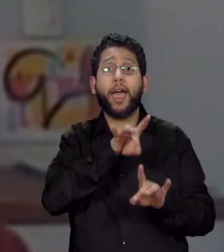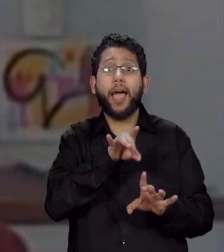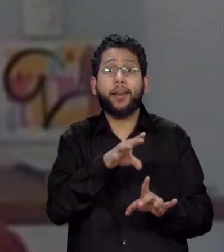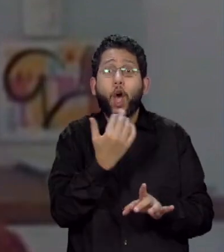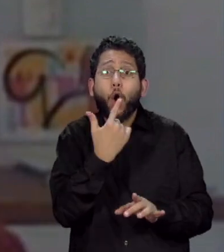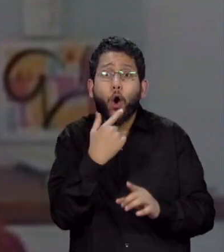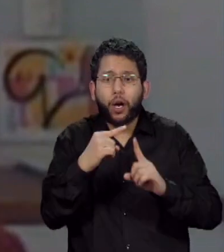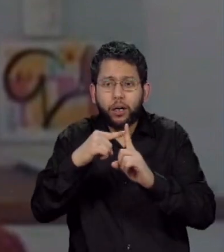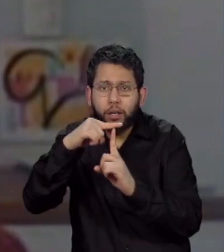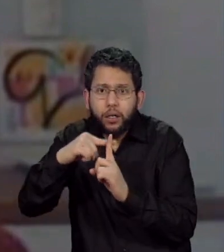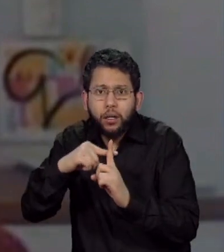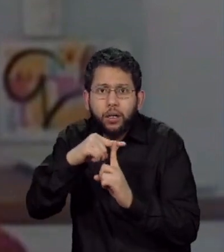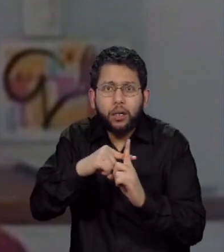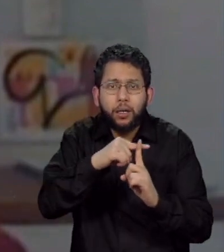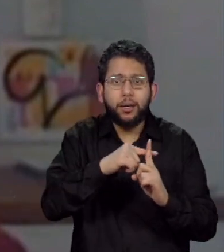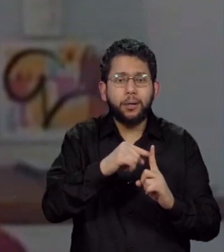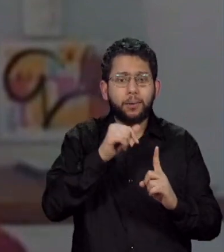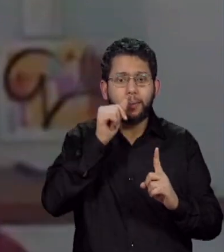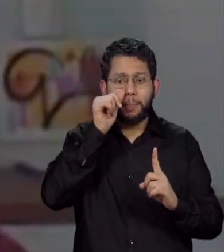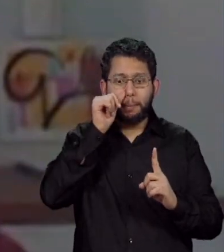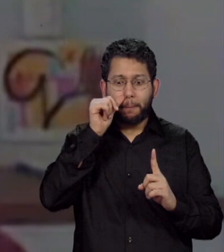colorimetria, mas